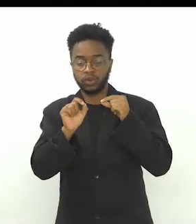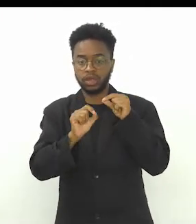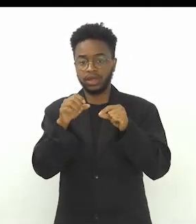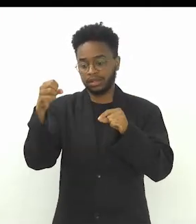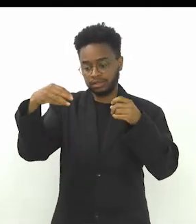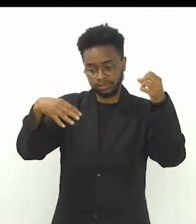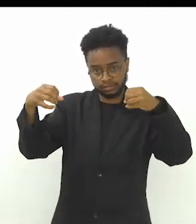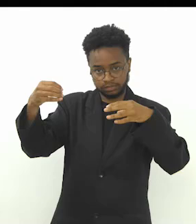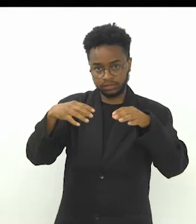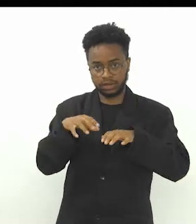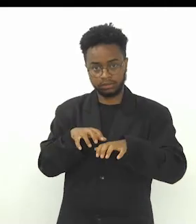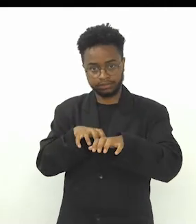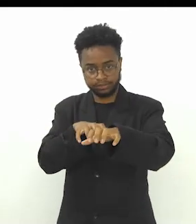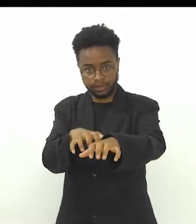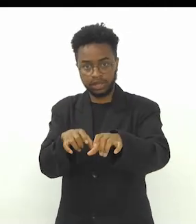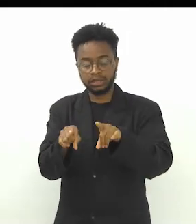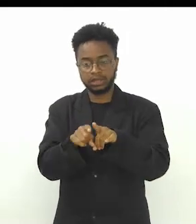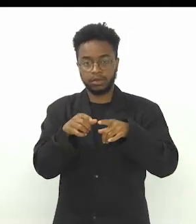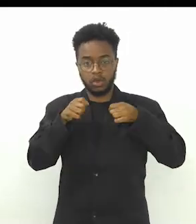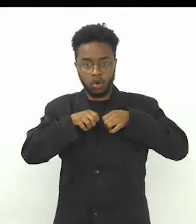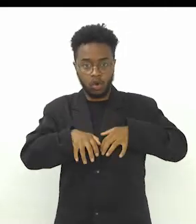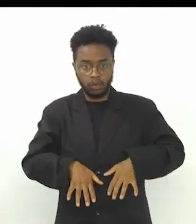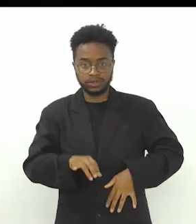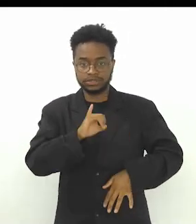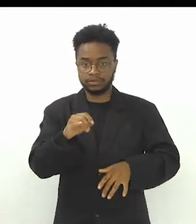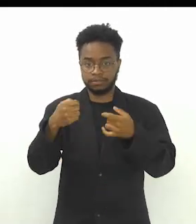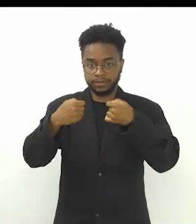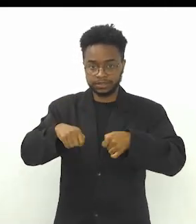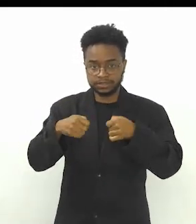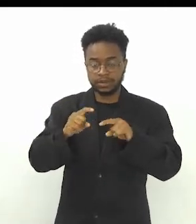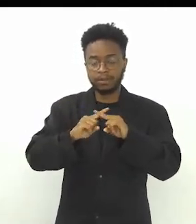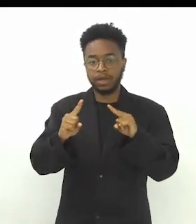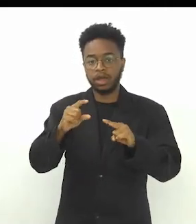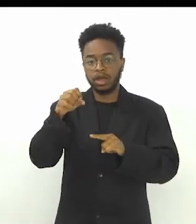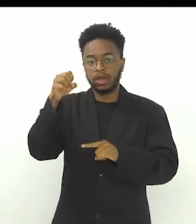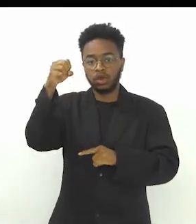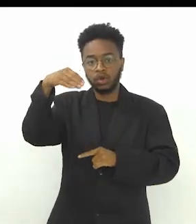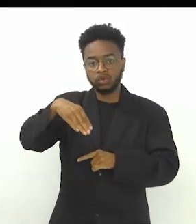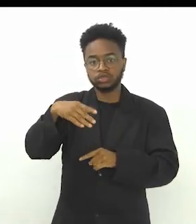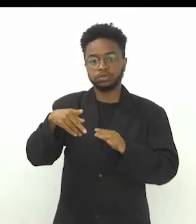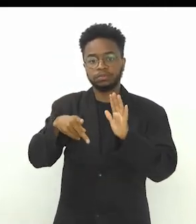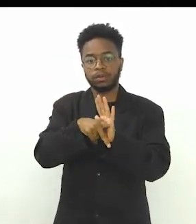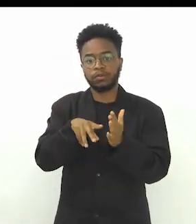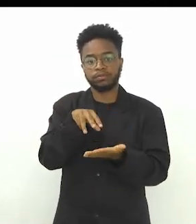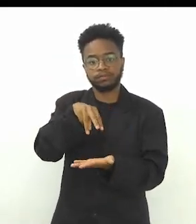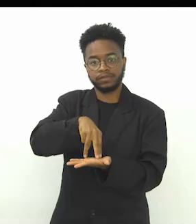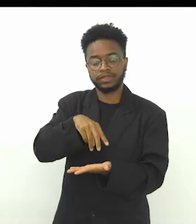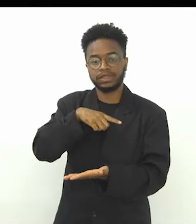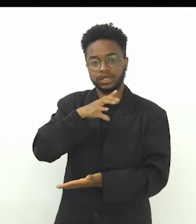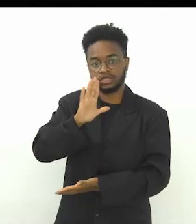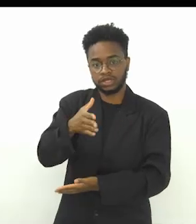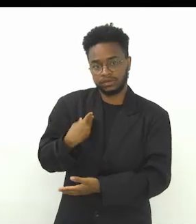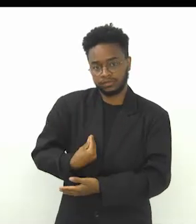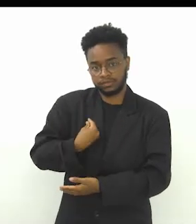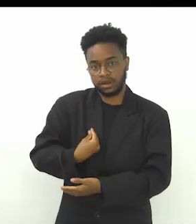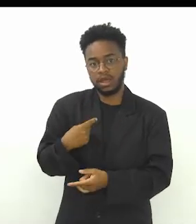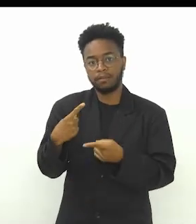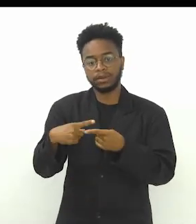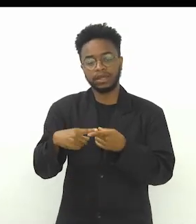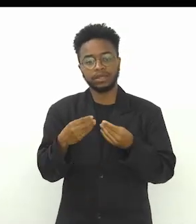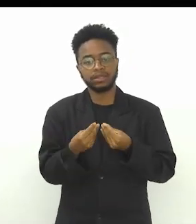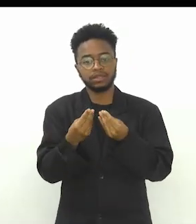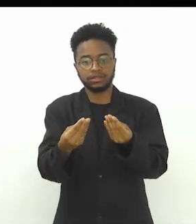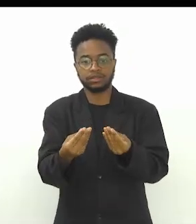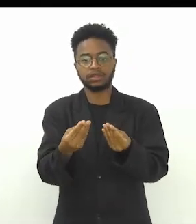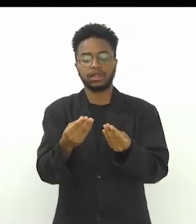é iluminar as alegorias, as fantasias quando são necessárias, e a iluminação da Sapucaí já existe. Então ela é entregue